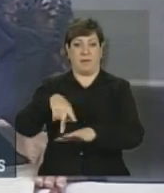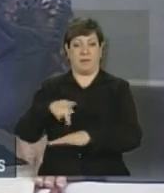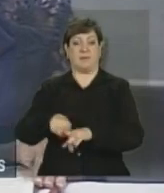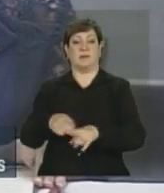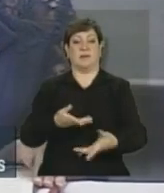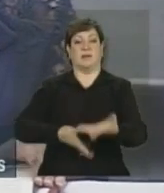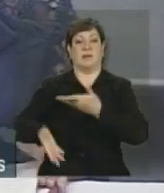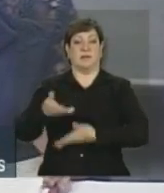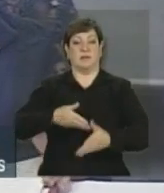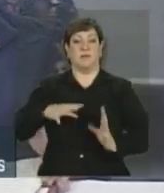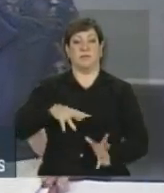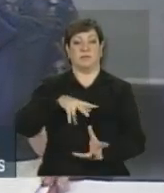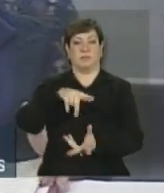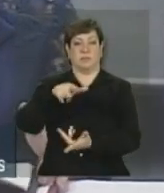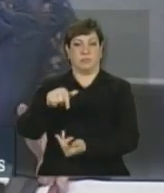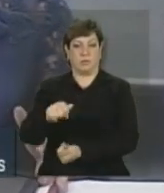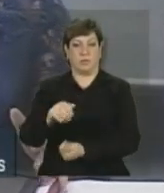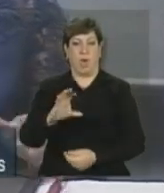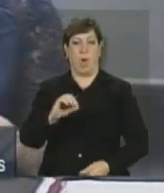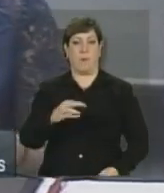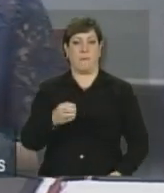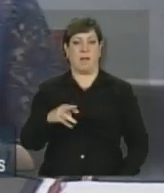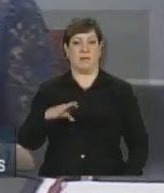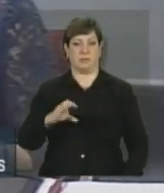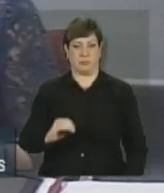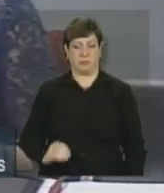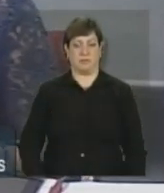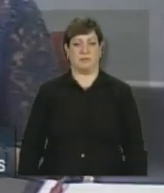relação internacional de comércio.